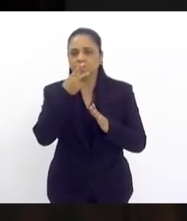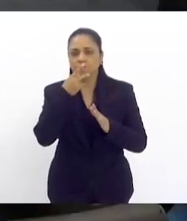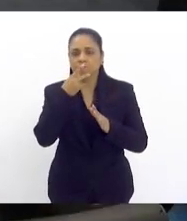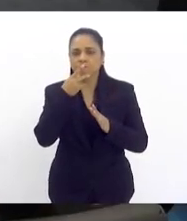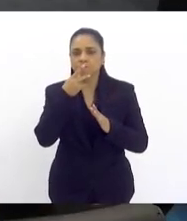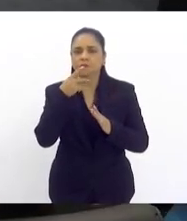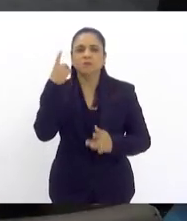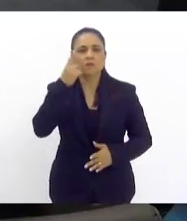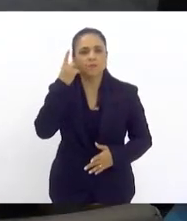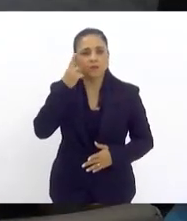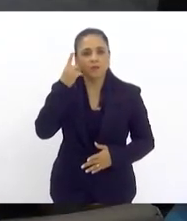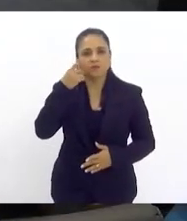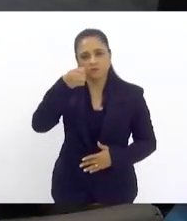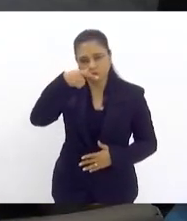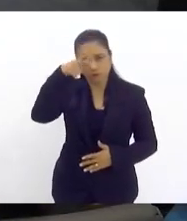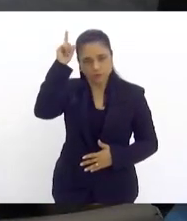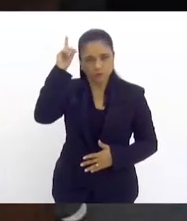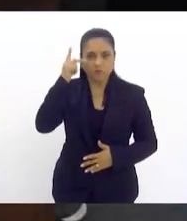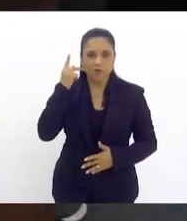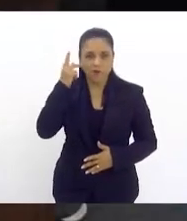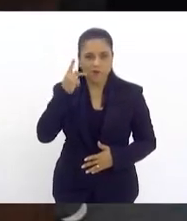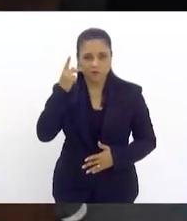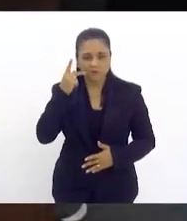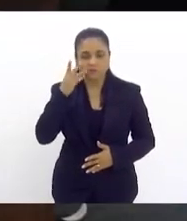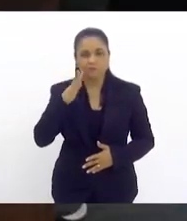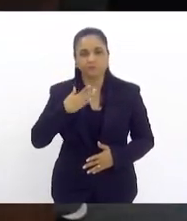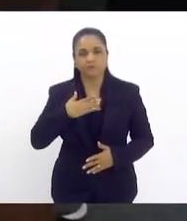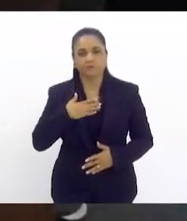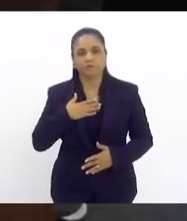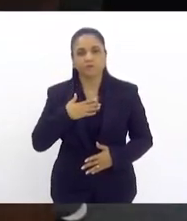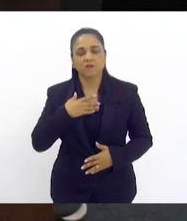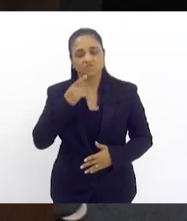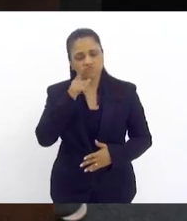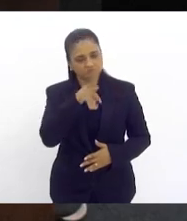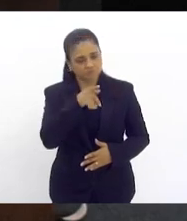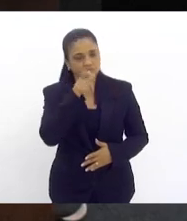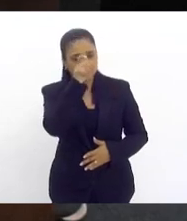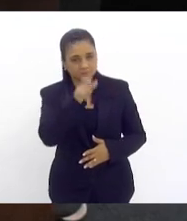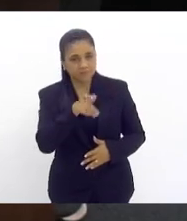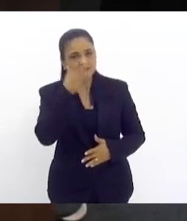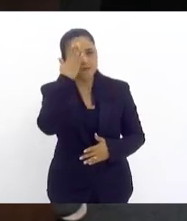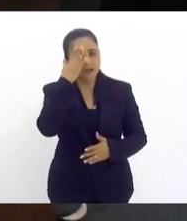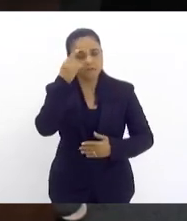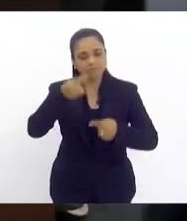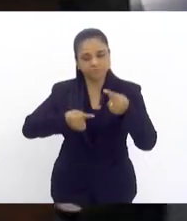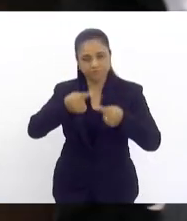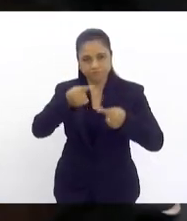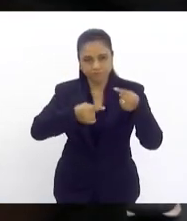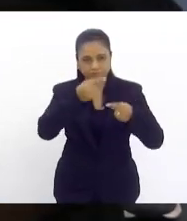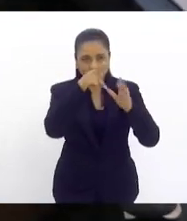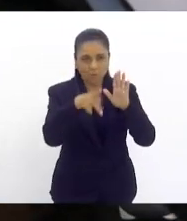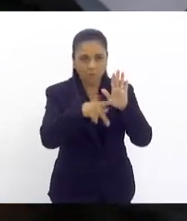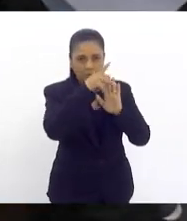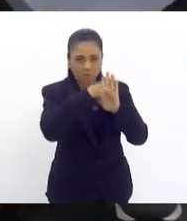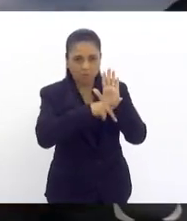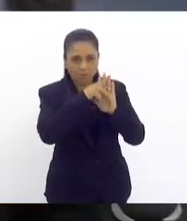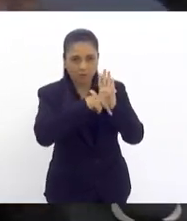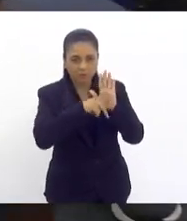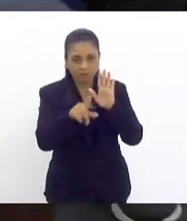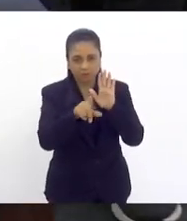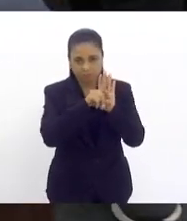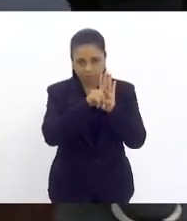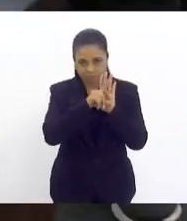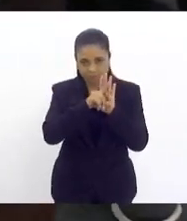Paulo. Seguinte. Vossa Excelência sabe que a gente debateu o projeto